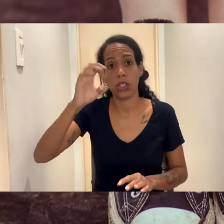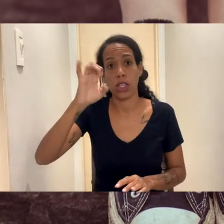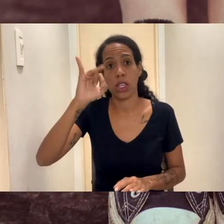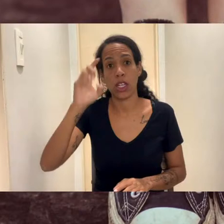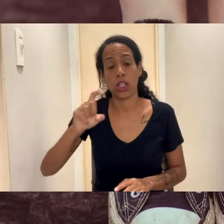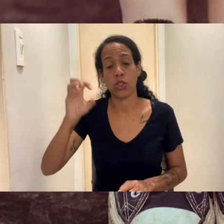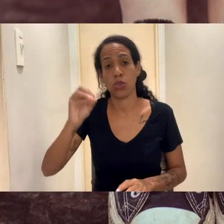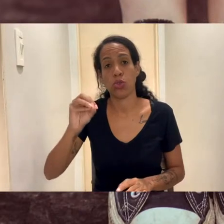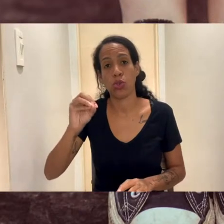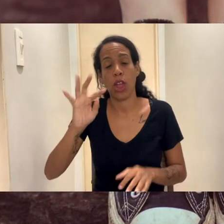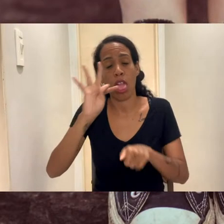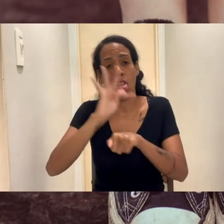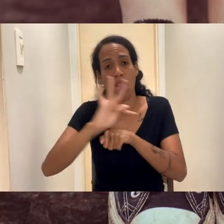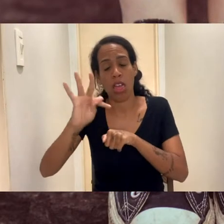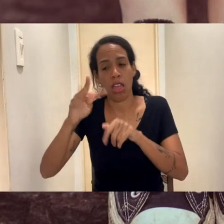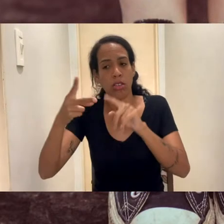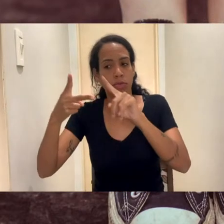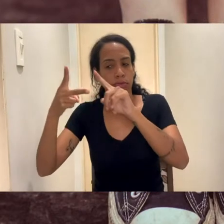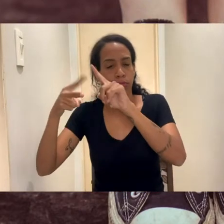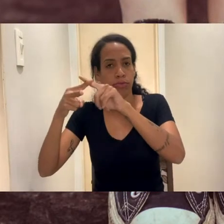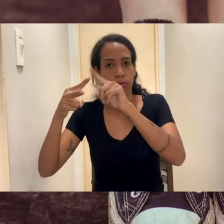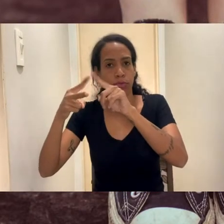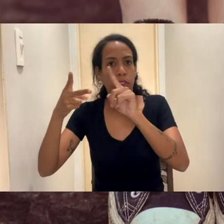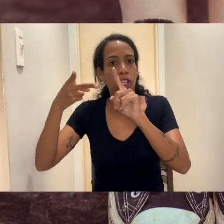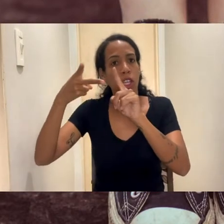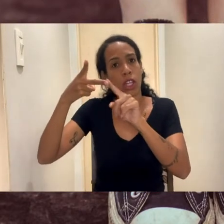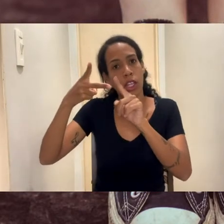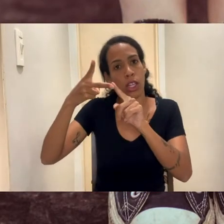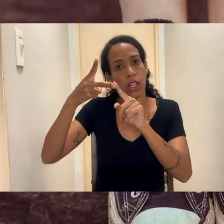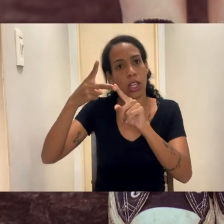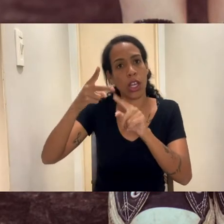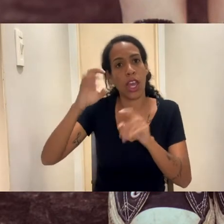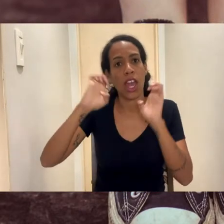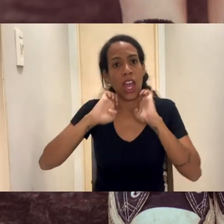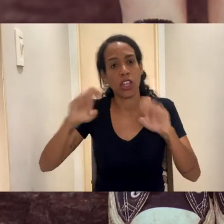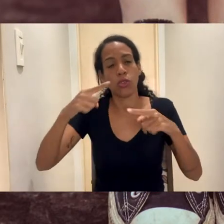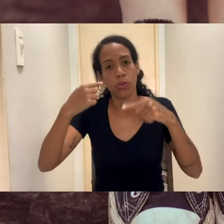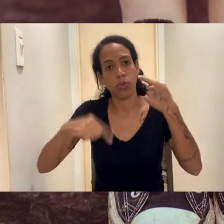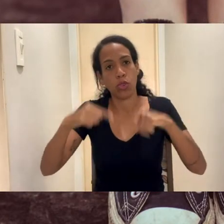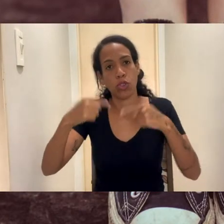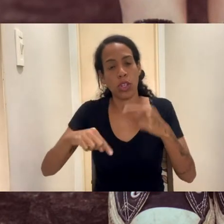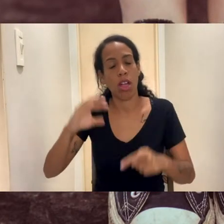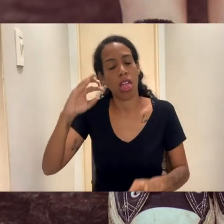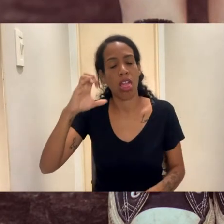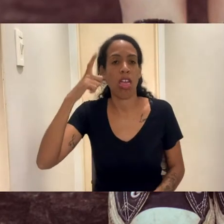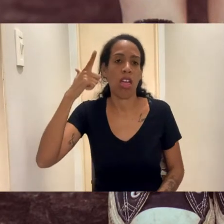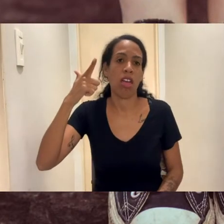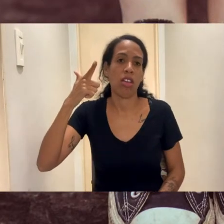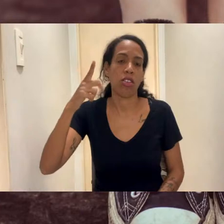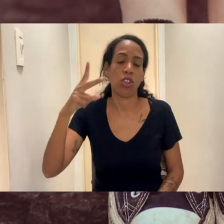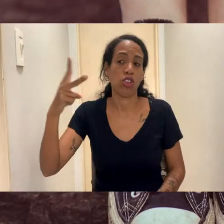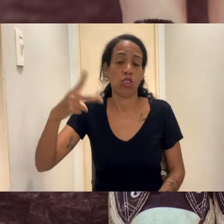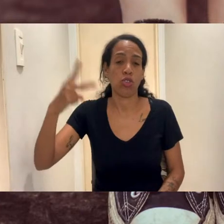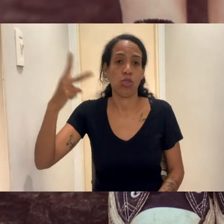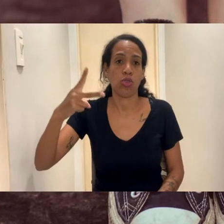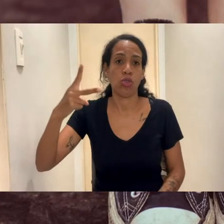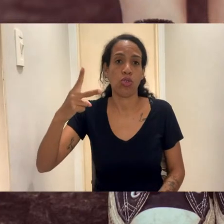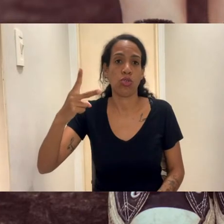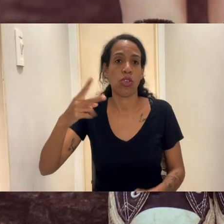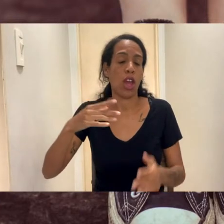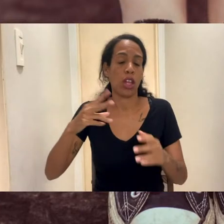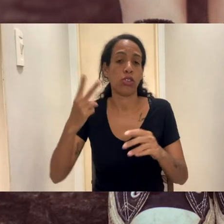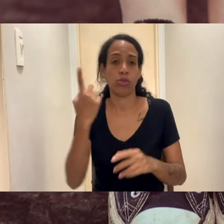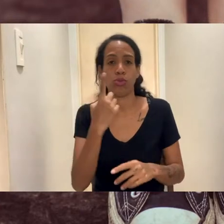eixo técnico-operativo e o eixo ético-político, que logicamente, né, são eixos